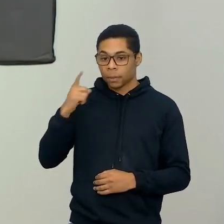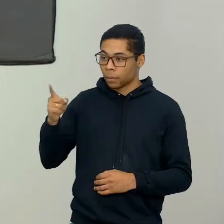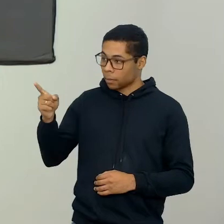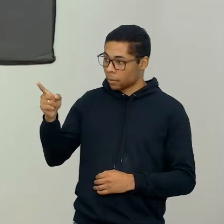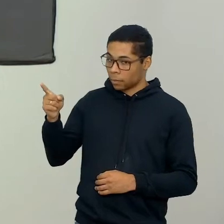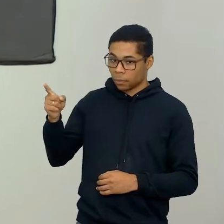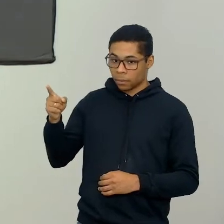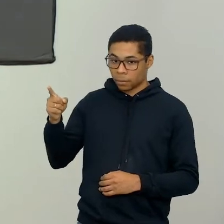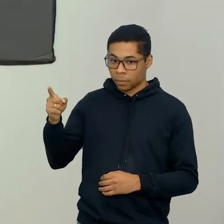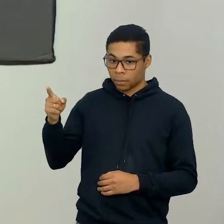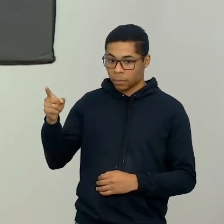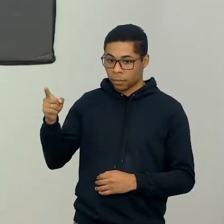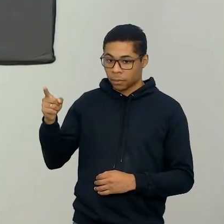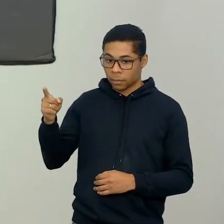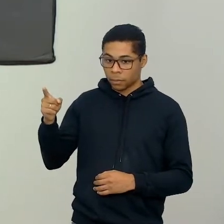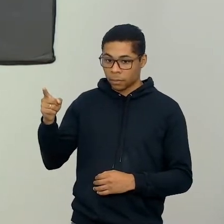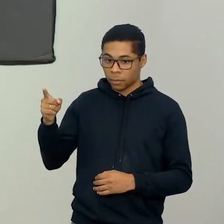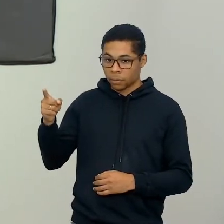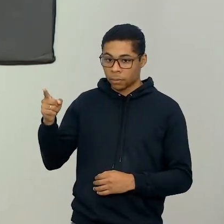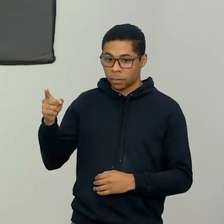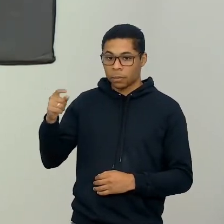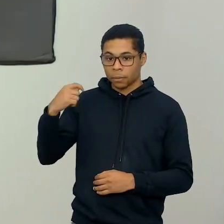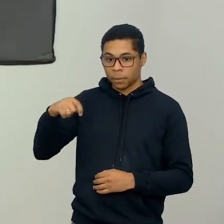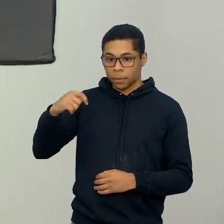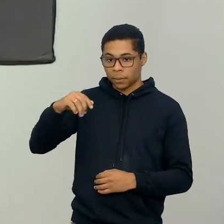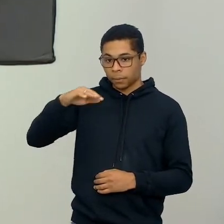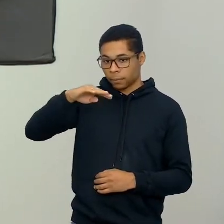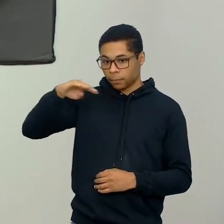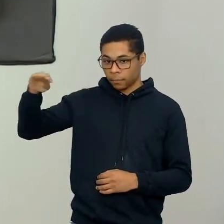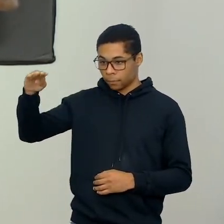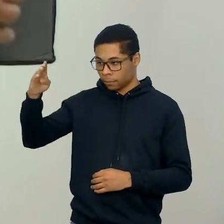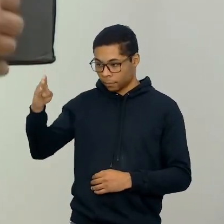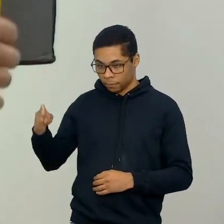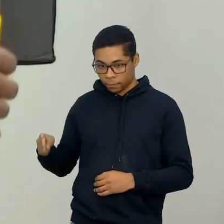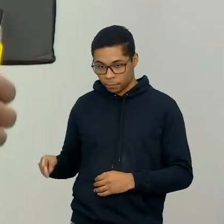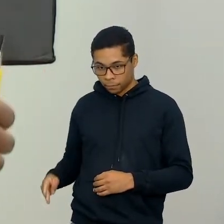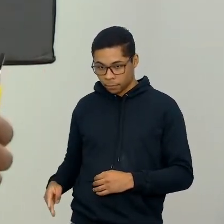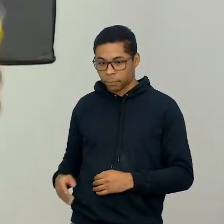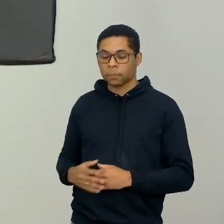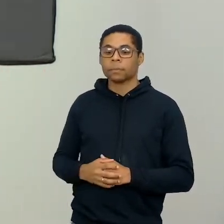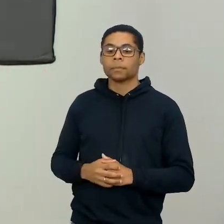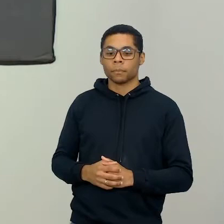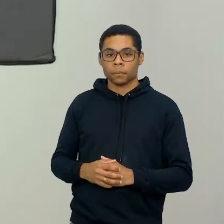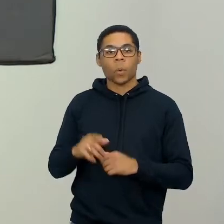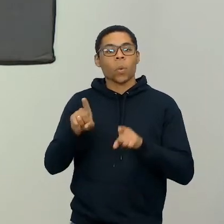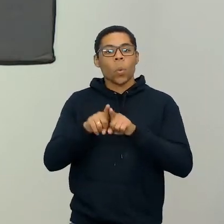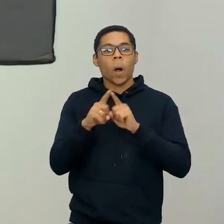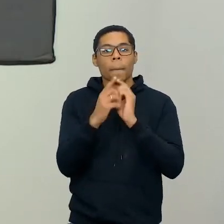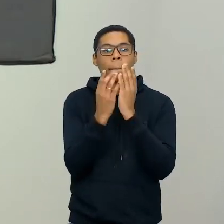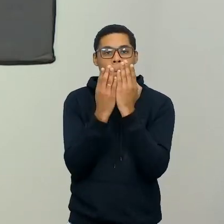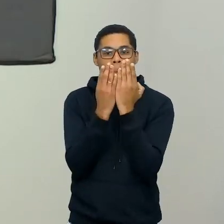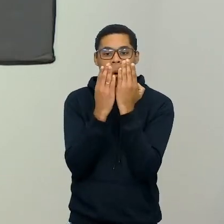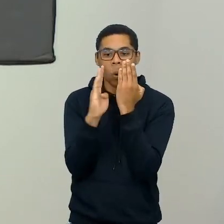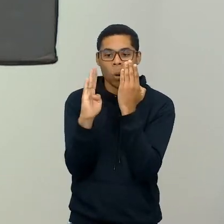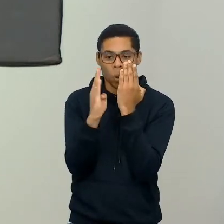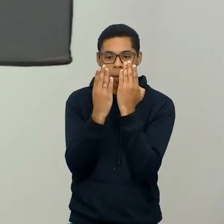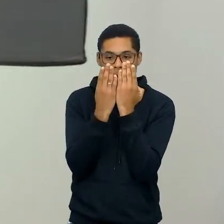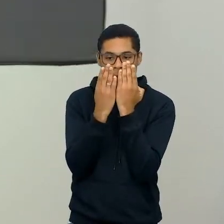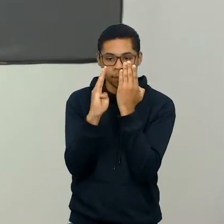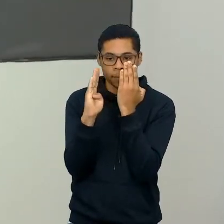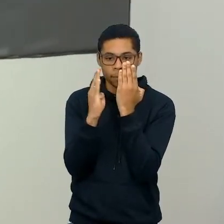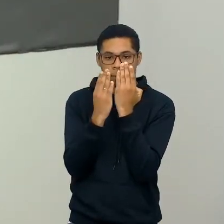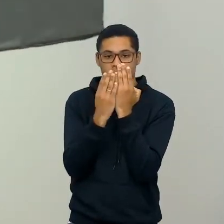da porta também em proporção, né? Em proporção com uma porta real, em escala, e